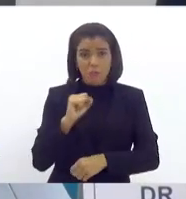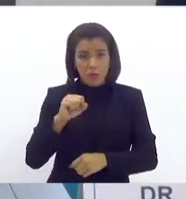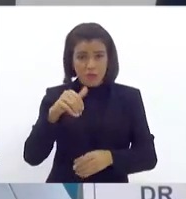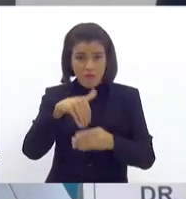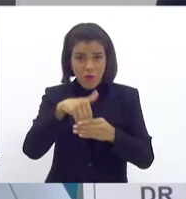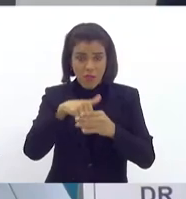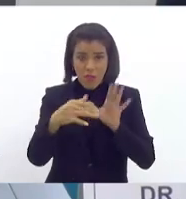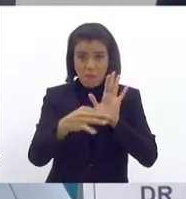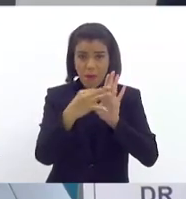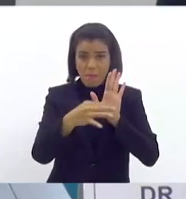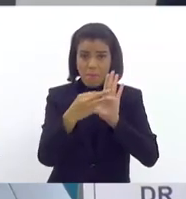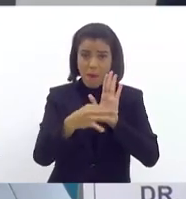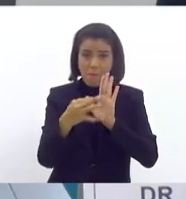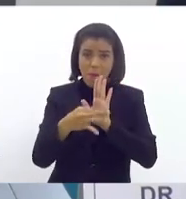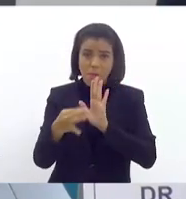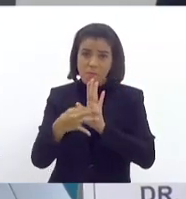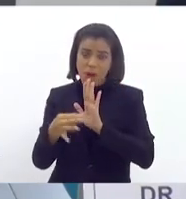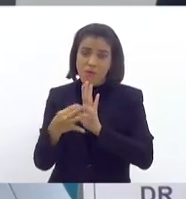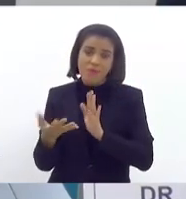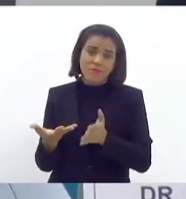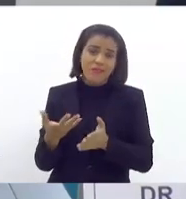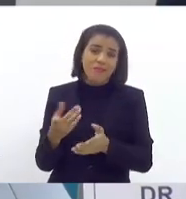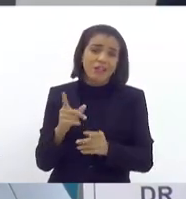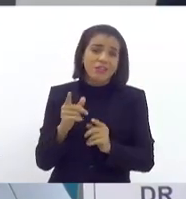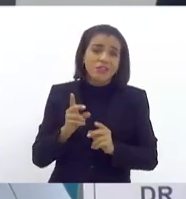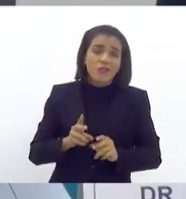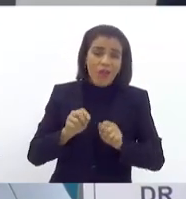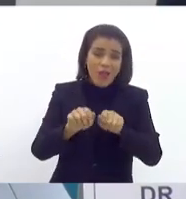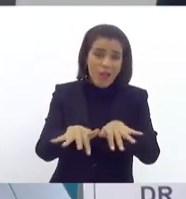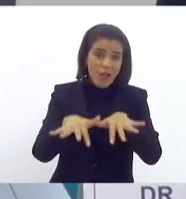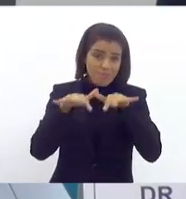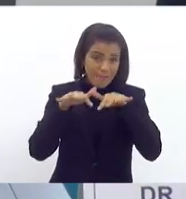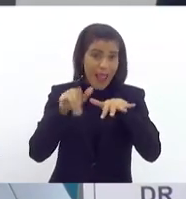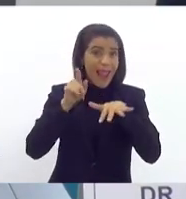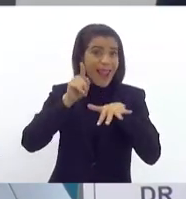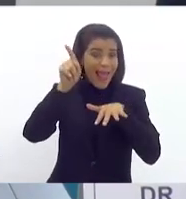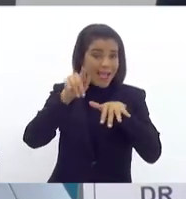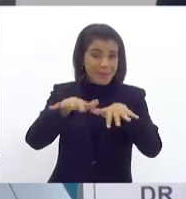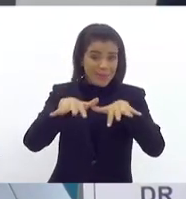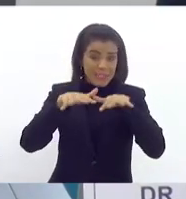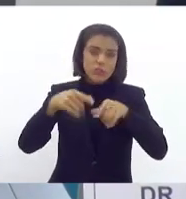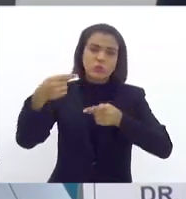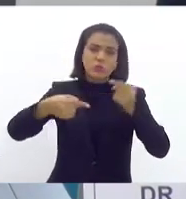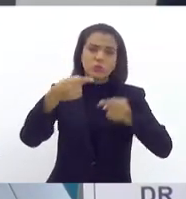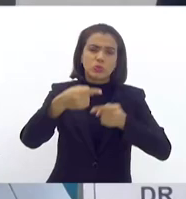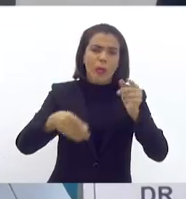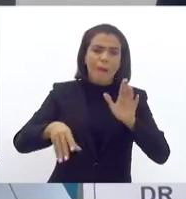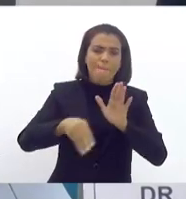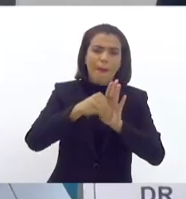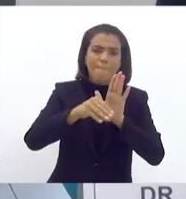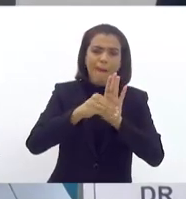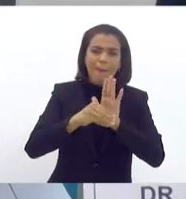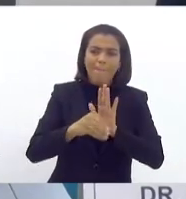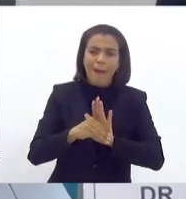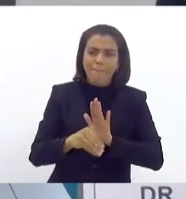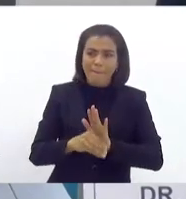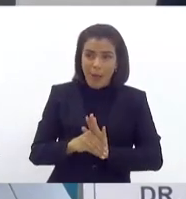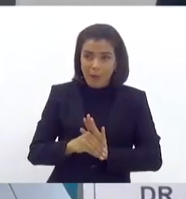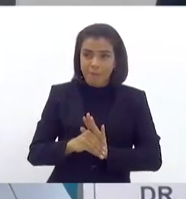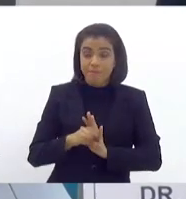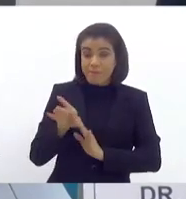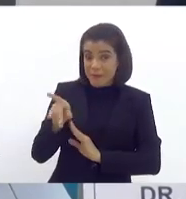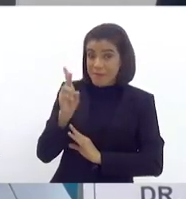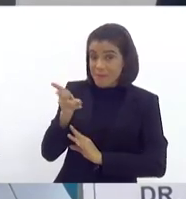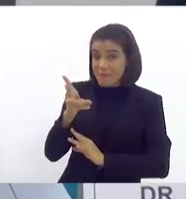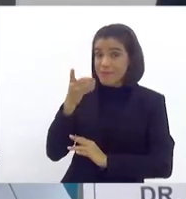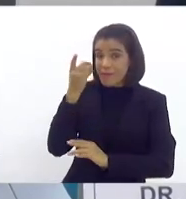pareceres. Vai ter voto e ele vai acabar indo ao plenário, a gente pode enriquecer a discussão em plenário. E eventualmente, por emendas, deputado Mink,